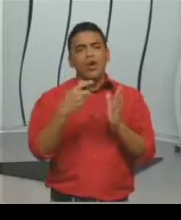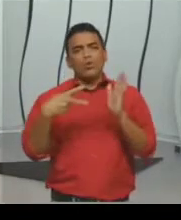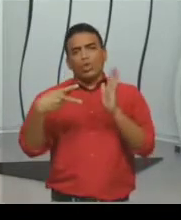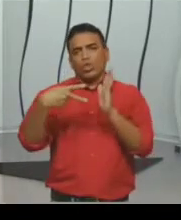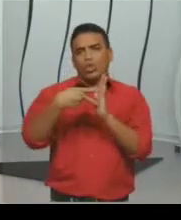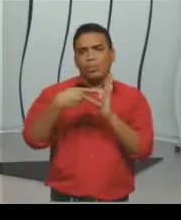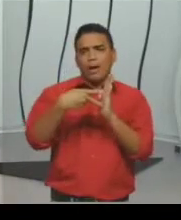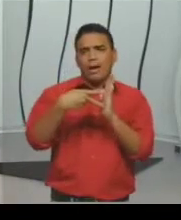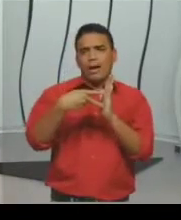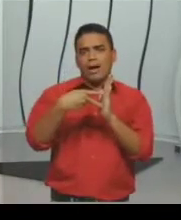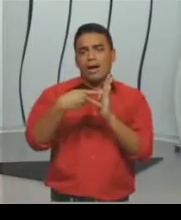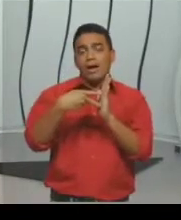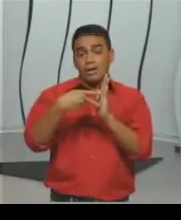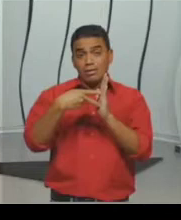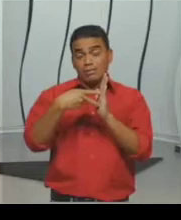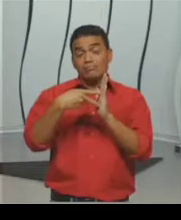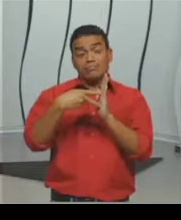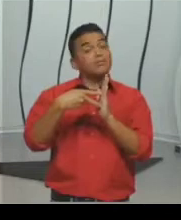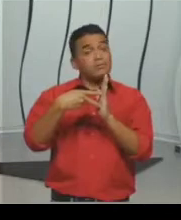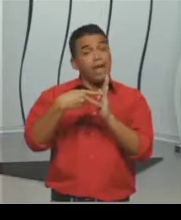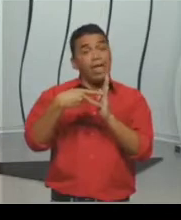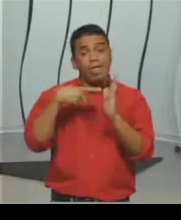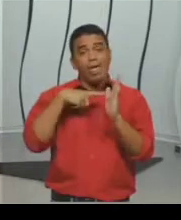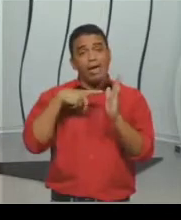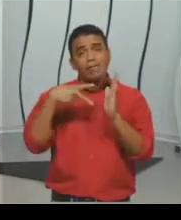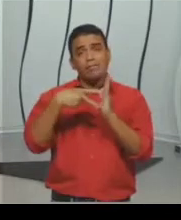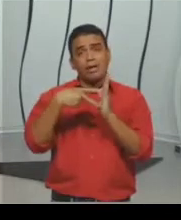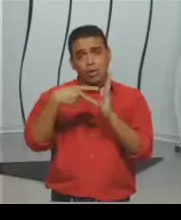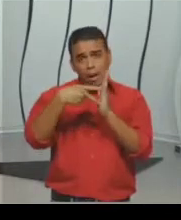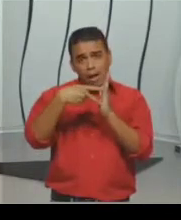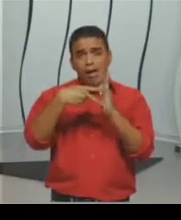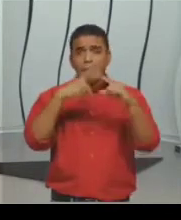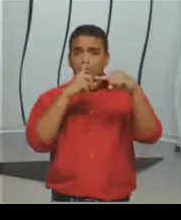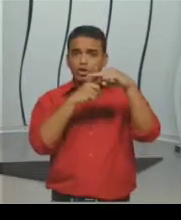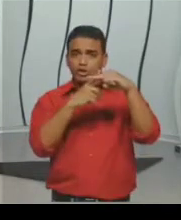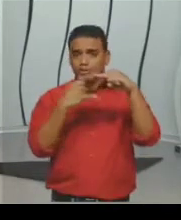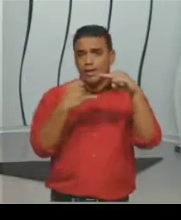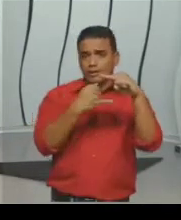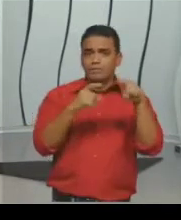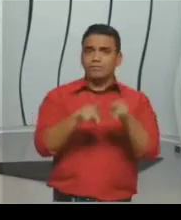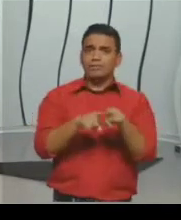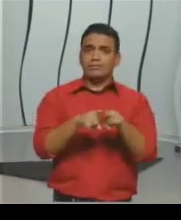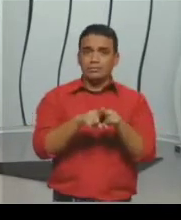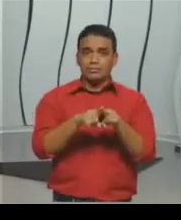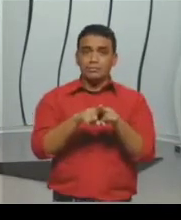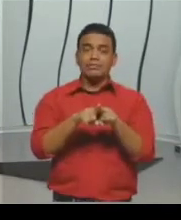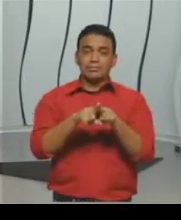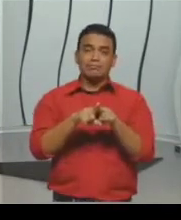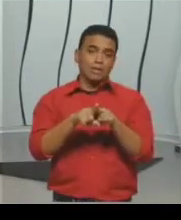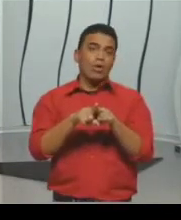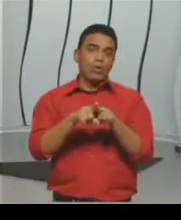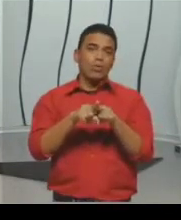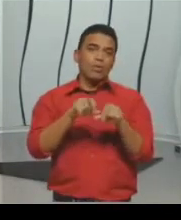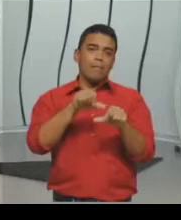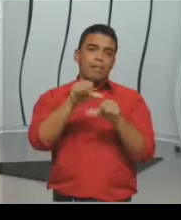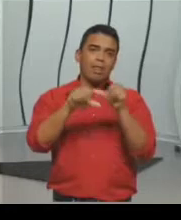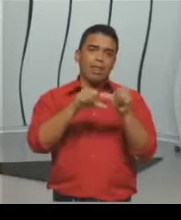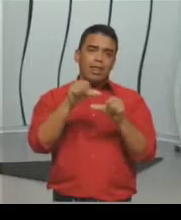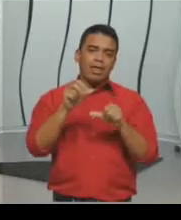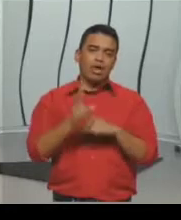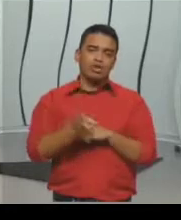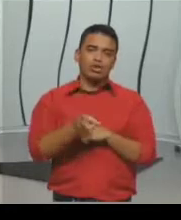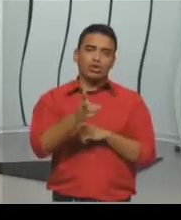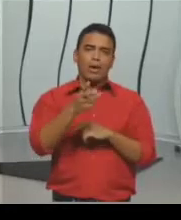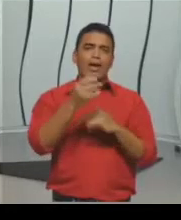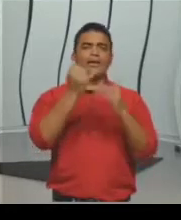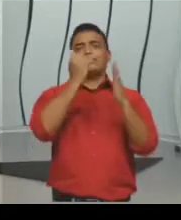né? Um ponto positivo e um negativo, e que vai permitir essa transferência de elétrons aí, né?